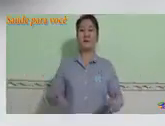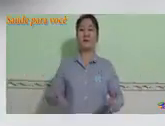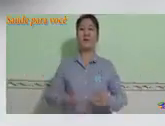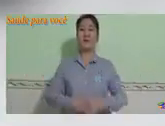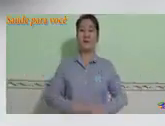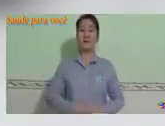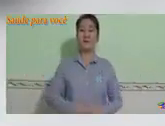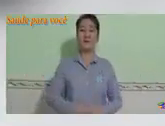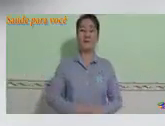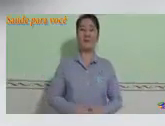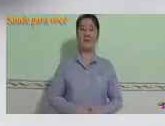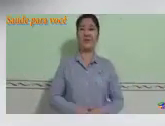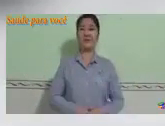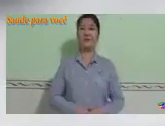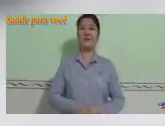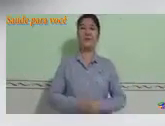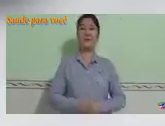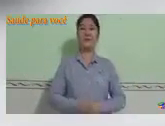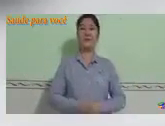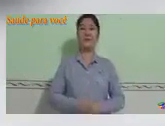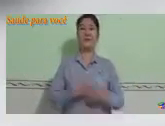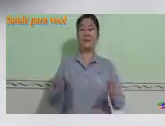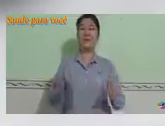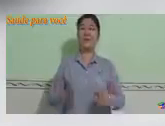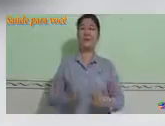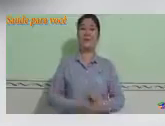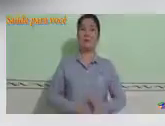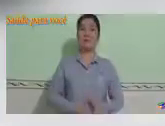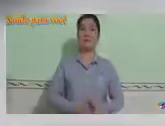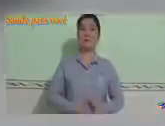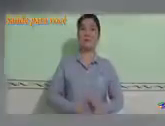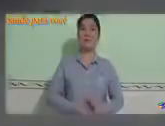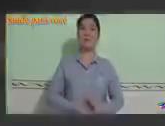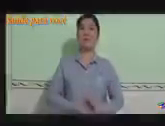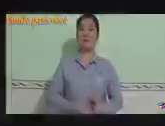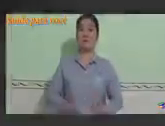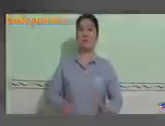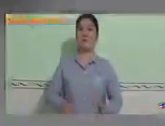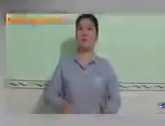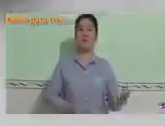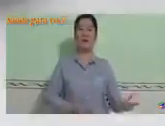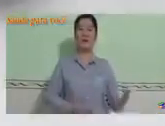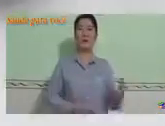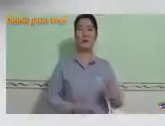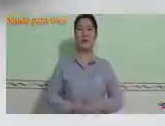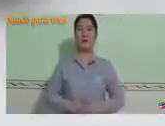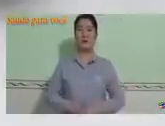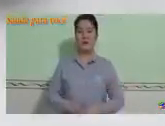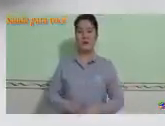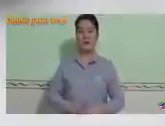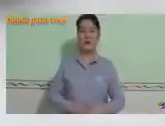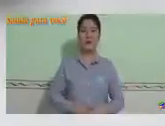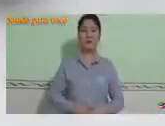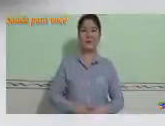Quatro ponto FLXOTUS exercício focado para trabalhar dois pontos peitoral médio ponto um exercício fácil